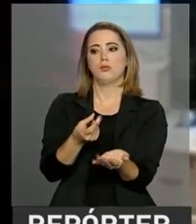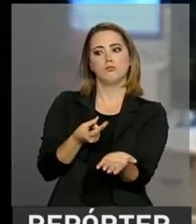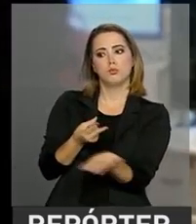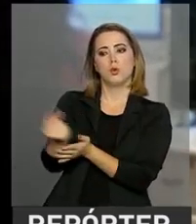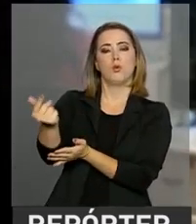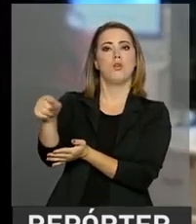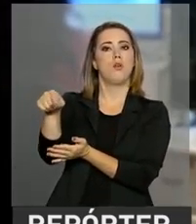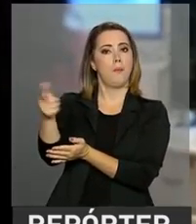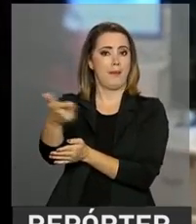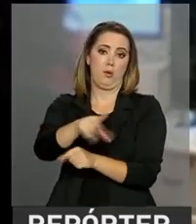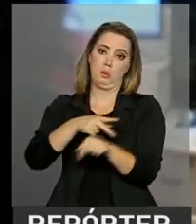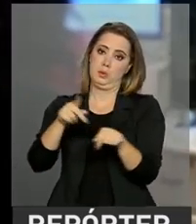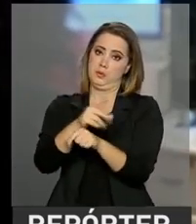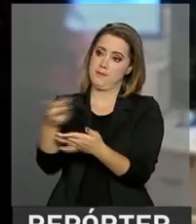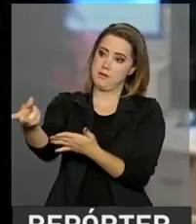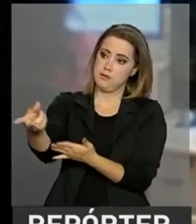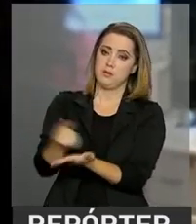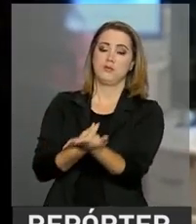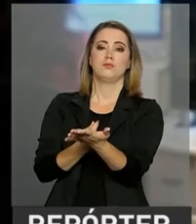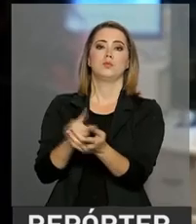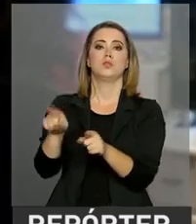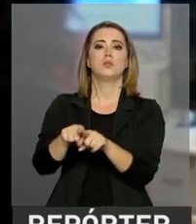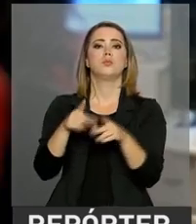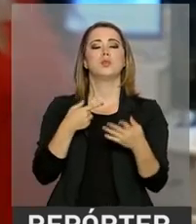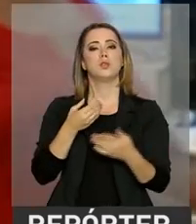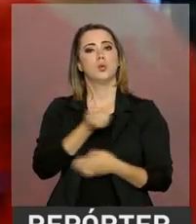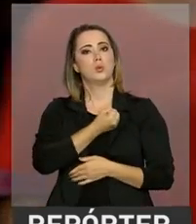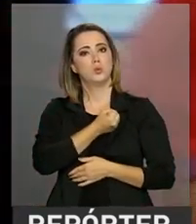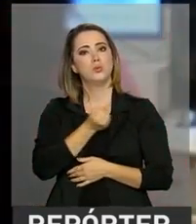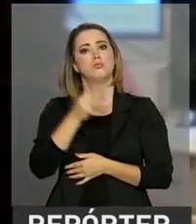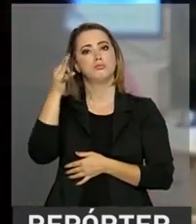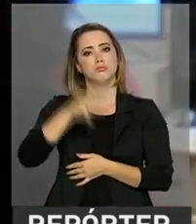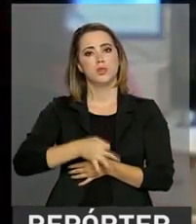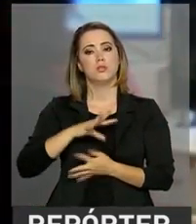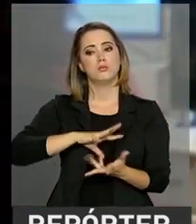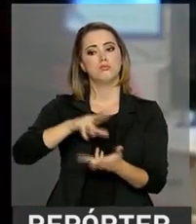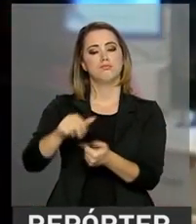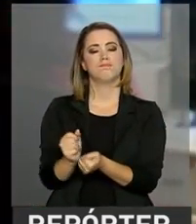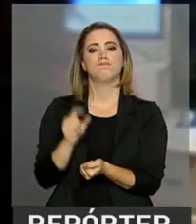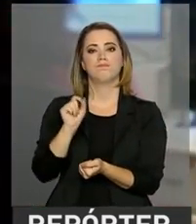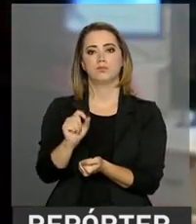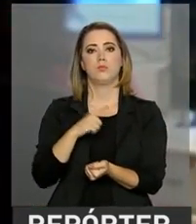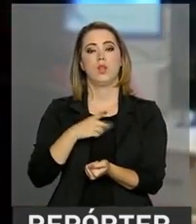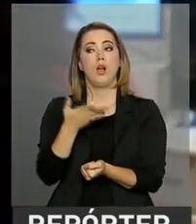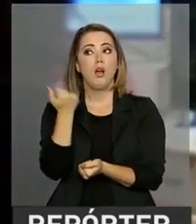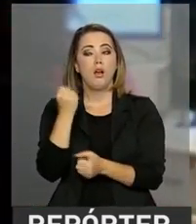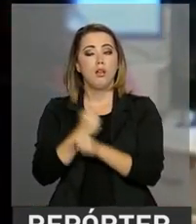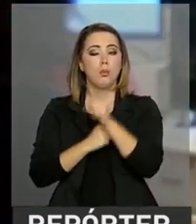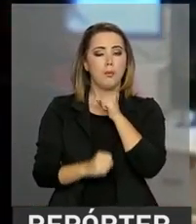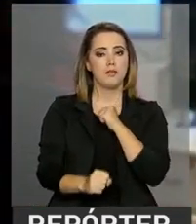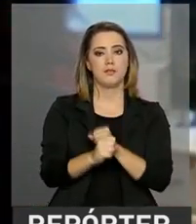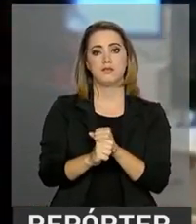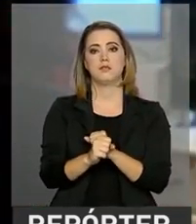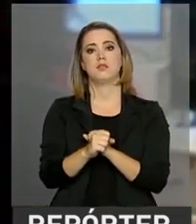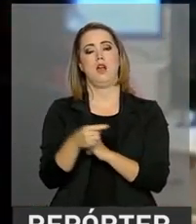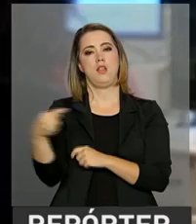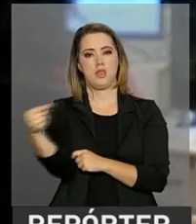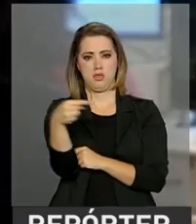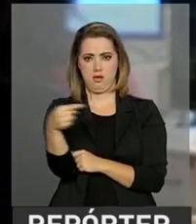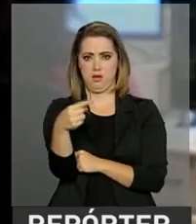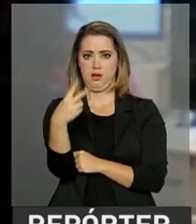principais indicadores das contas externas no ano passado o saldo foi negativo em 23 bilhões e